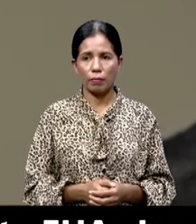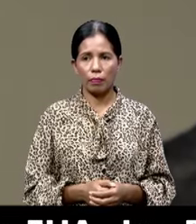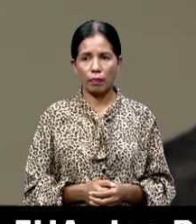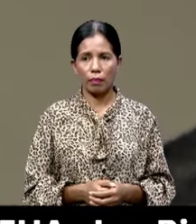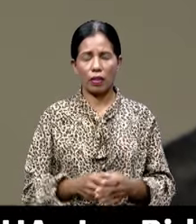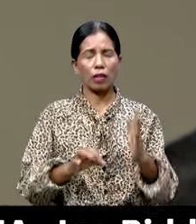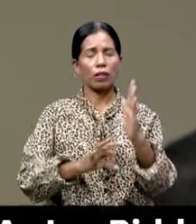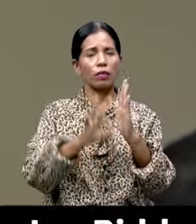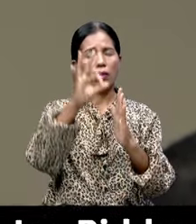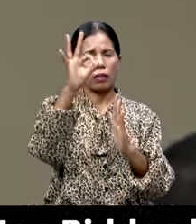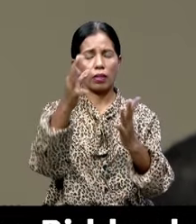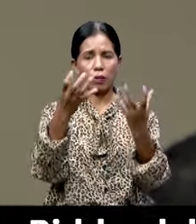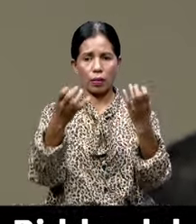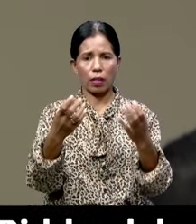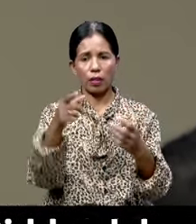Faculdade de Esbarac, e não é